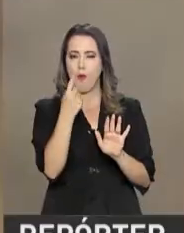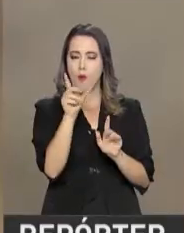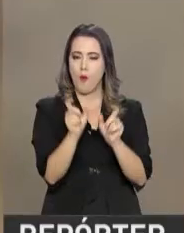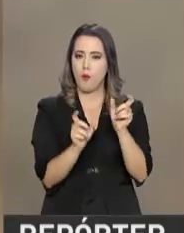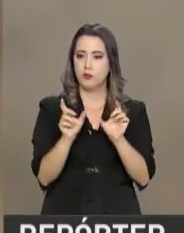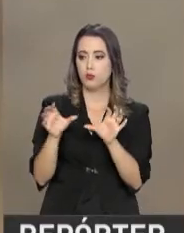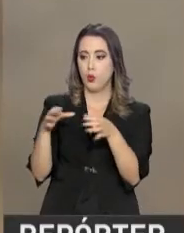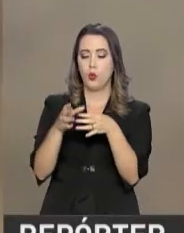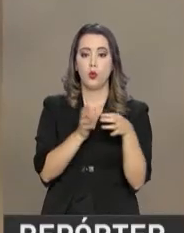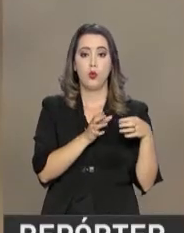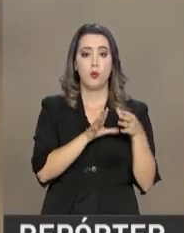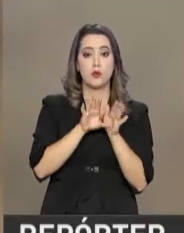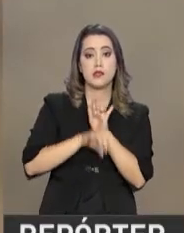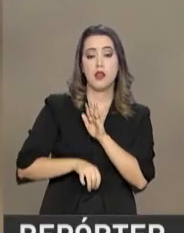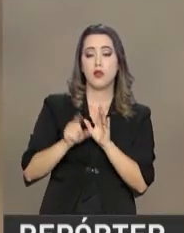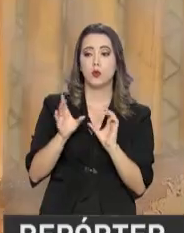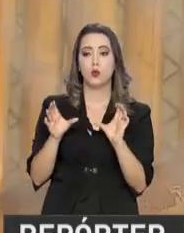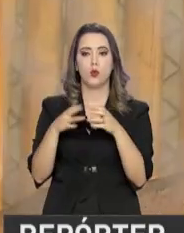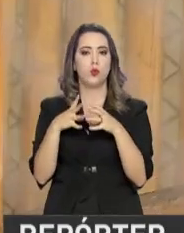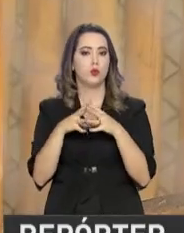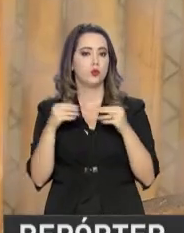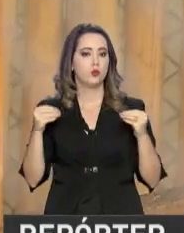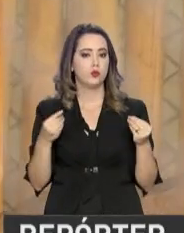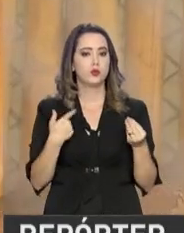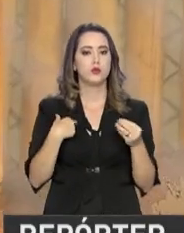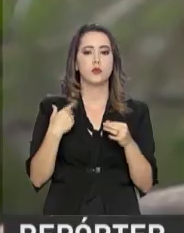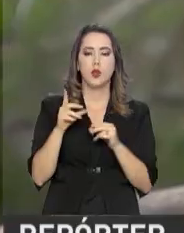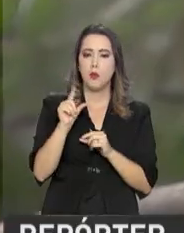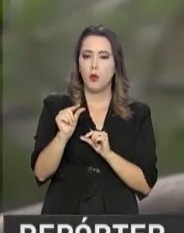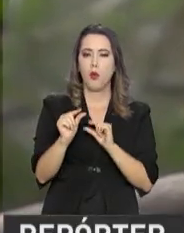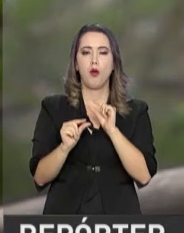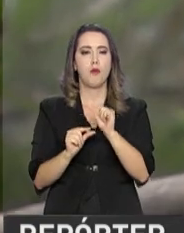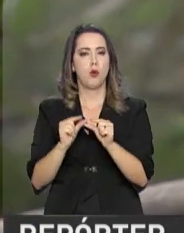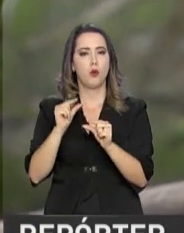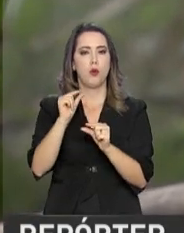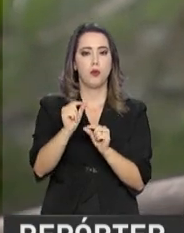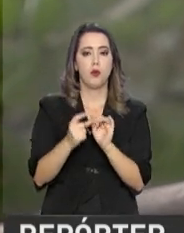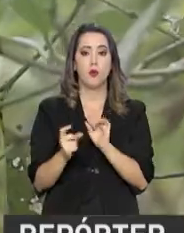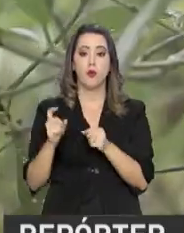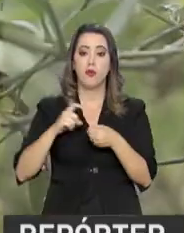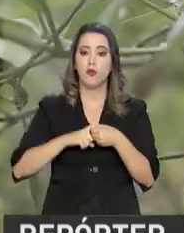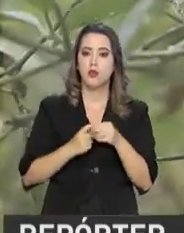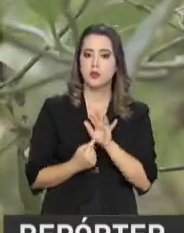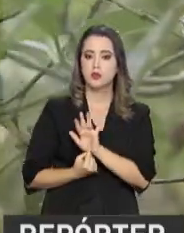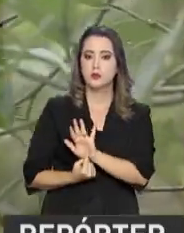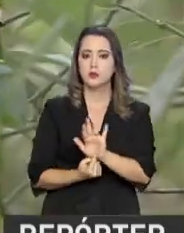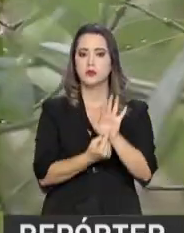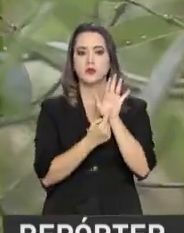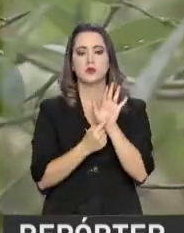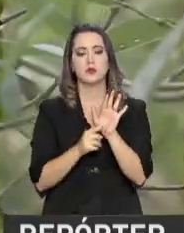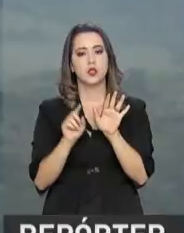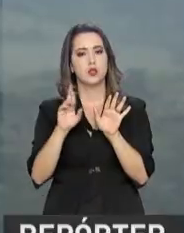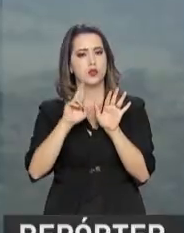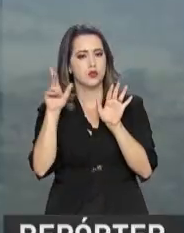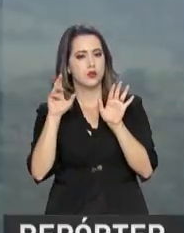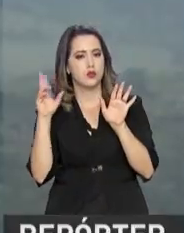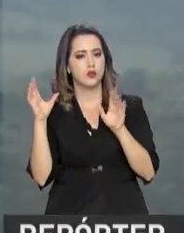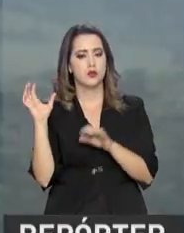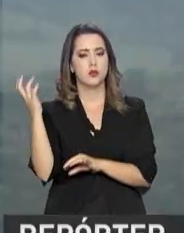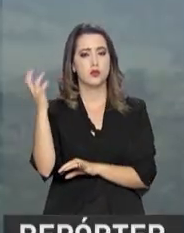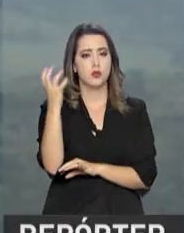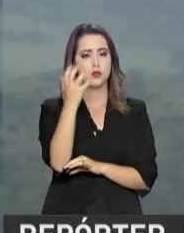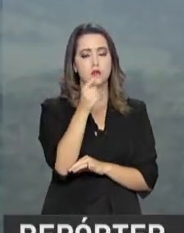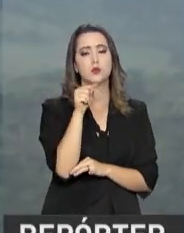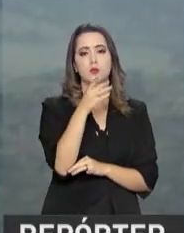saíram da lista de extinção e lentamente voltam a aparecer em diferentes biomas como a mata